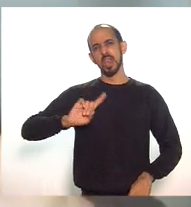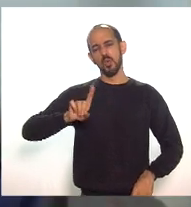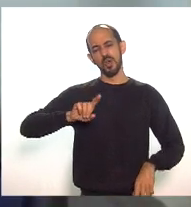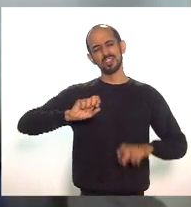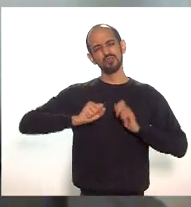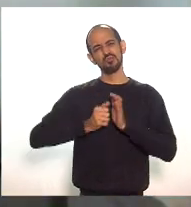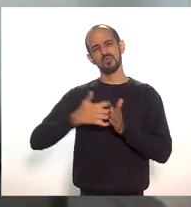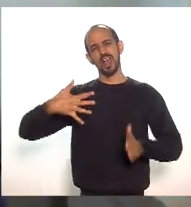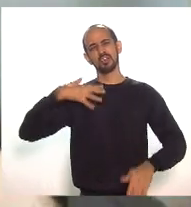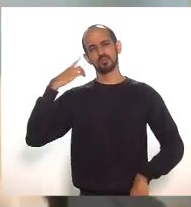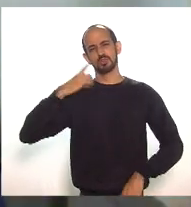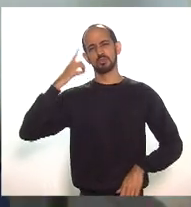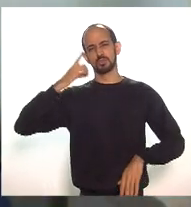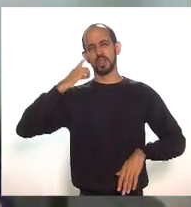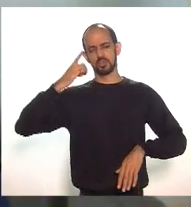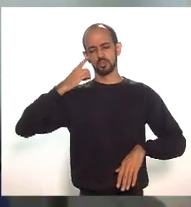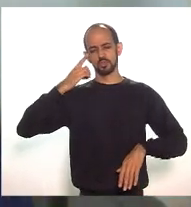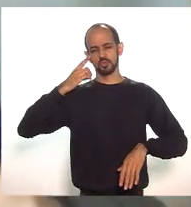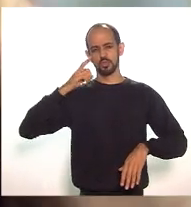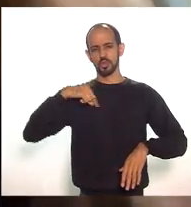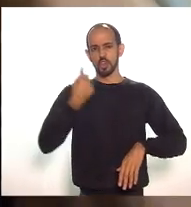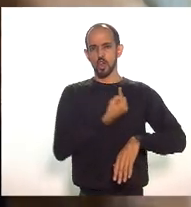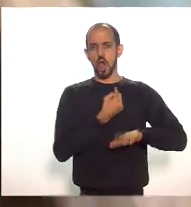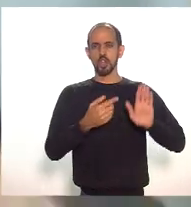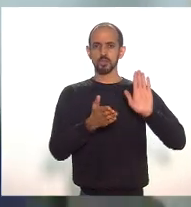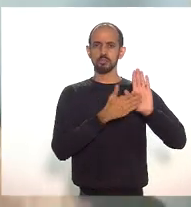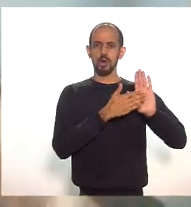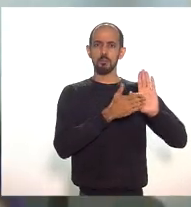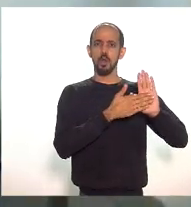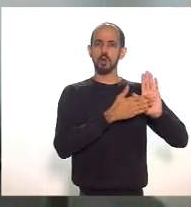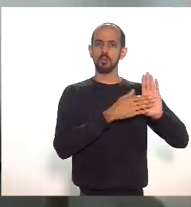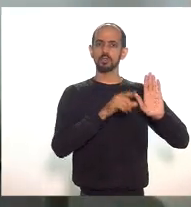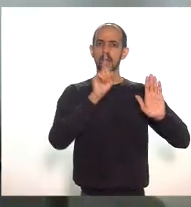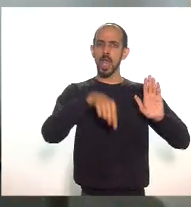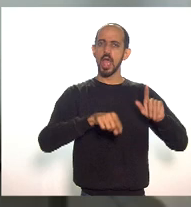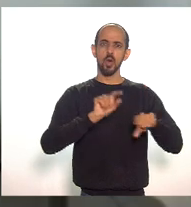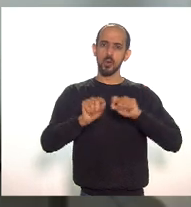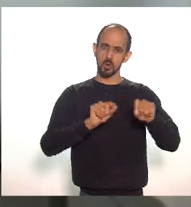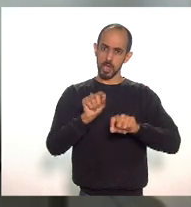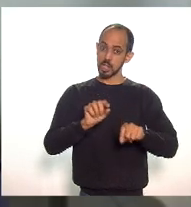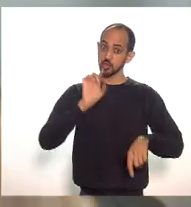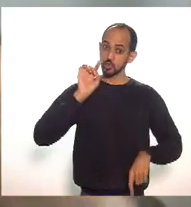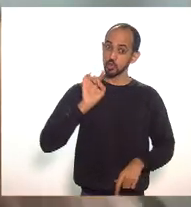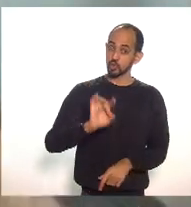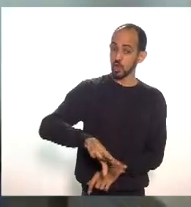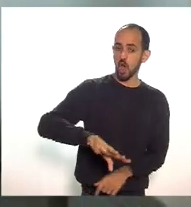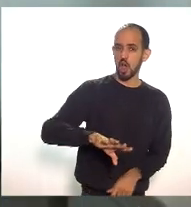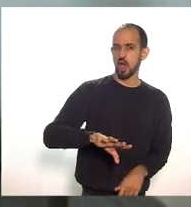parlamentares o que a gente propõe só isso somente